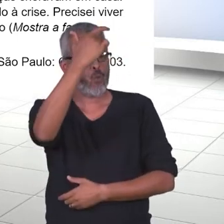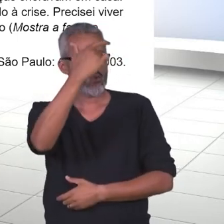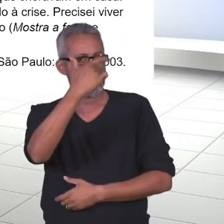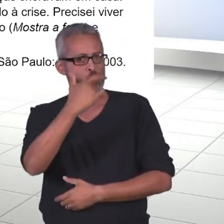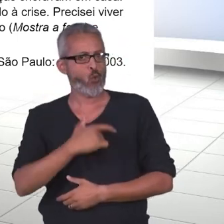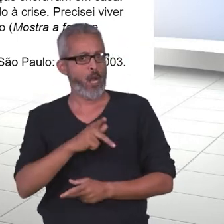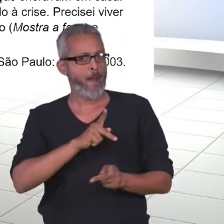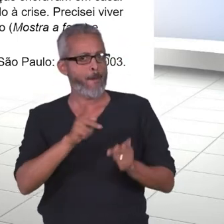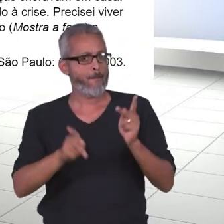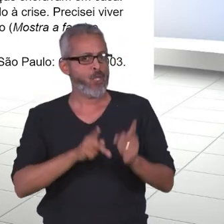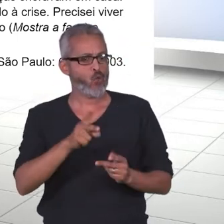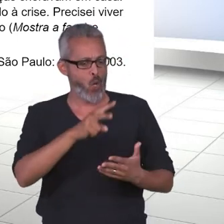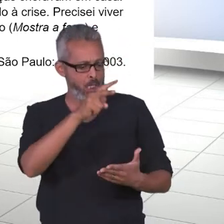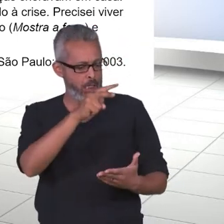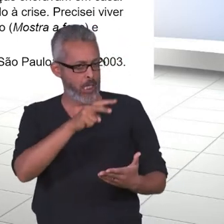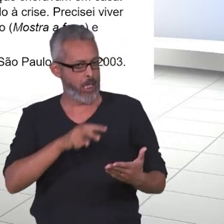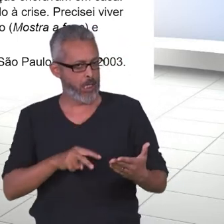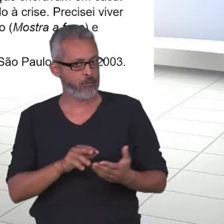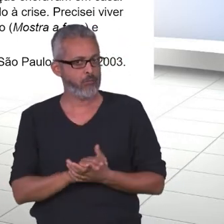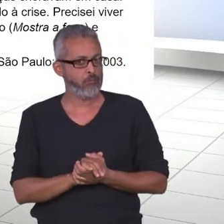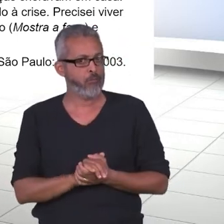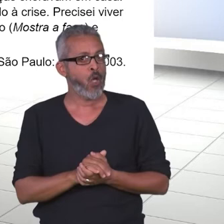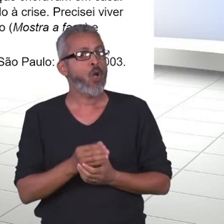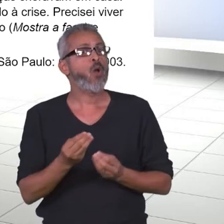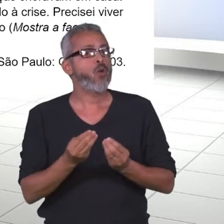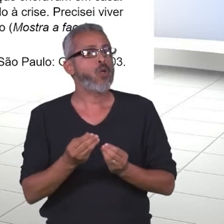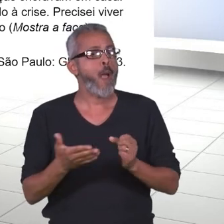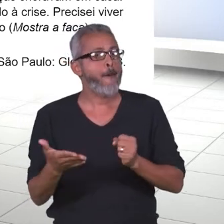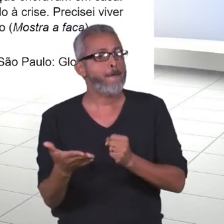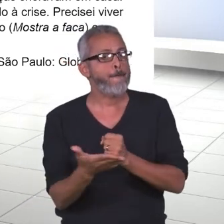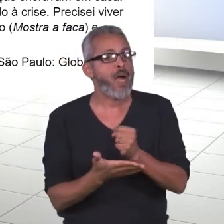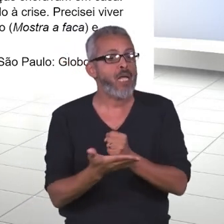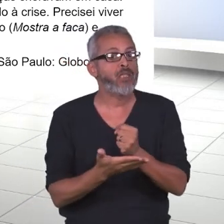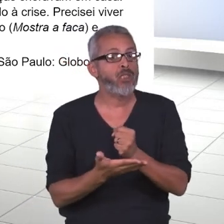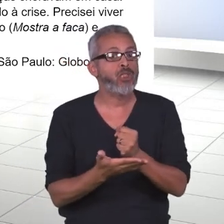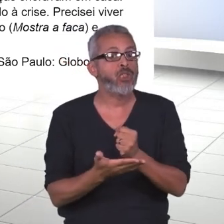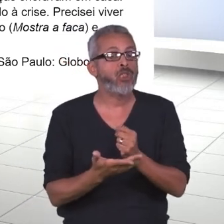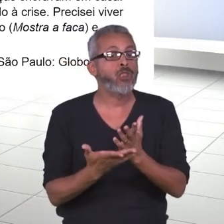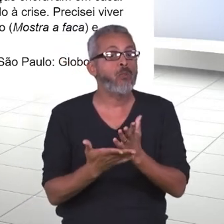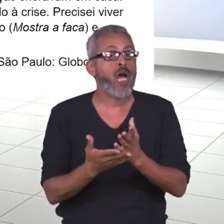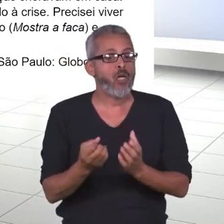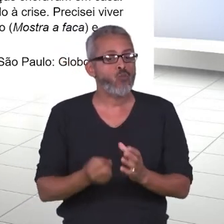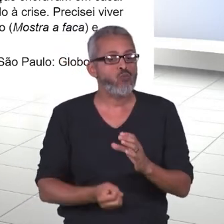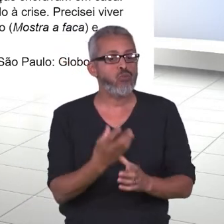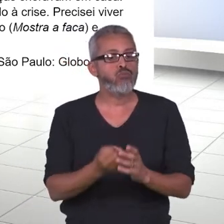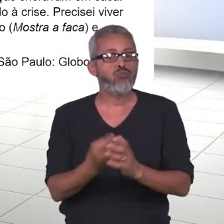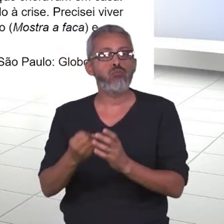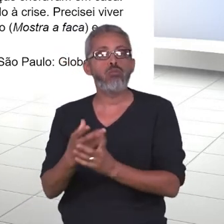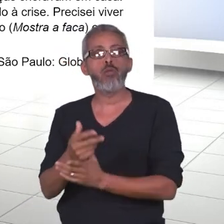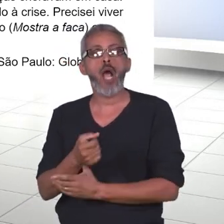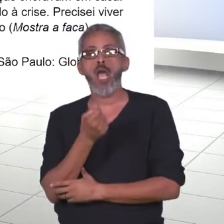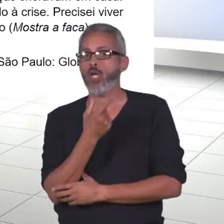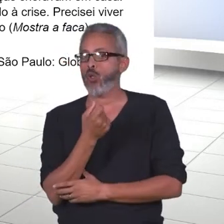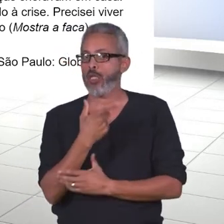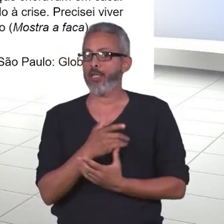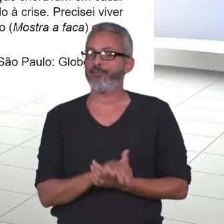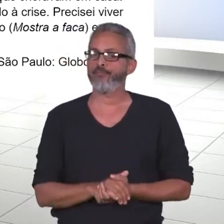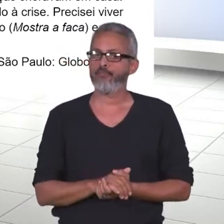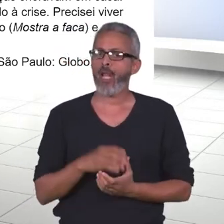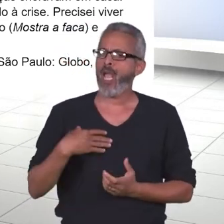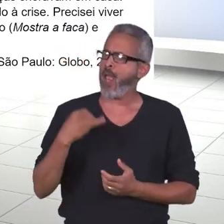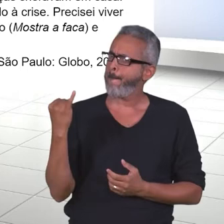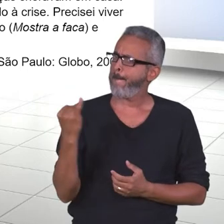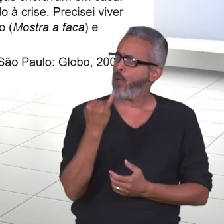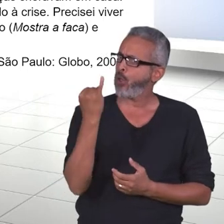devido à crise. Precisei viver de bicos. Ah, reneguei tudo. Arranjei aquele